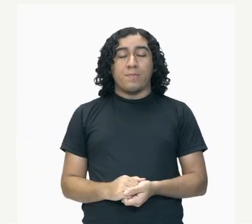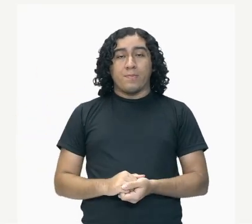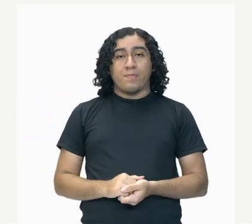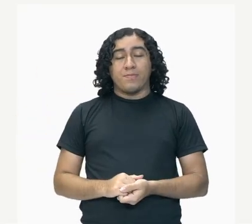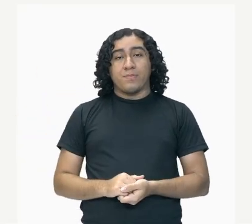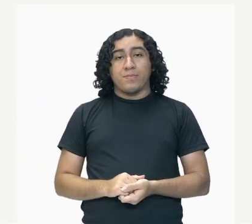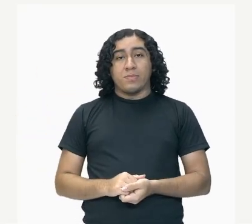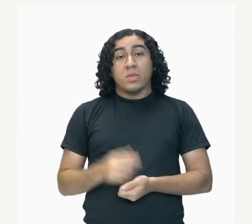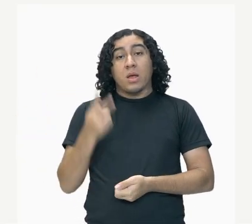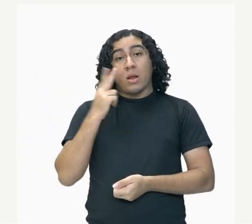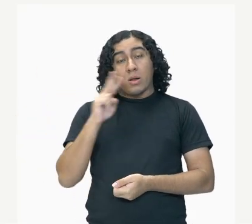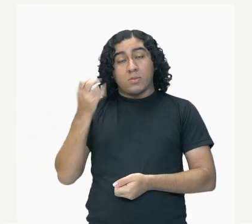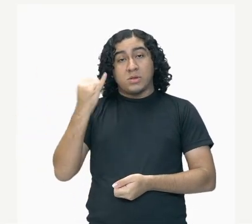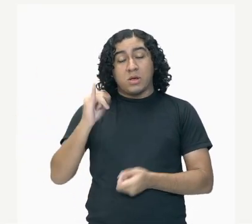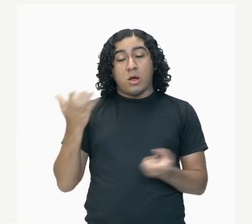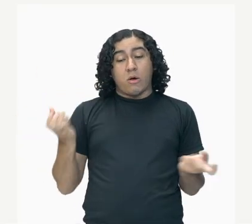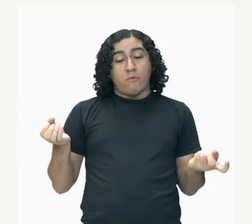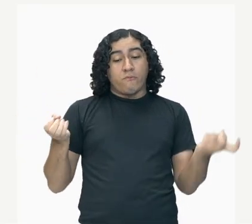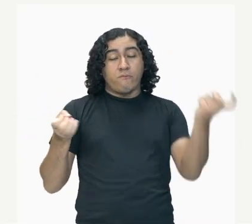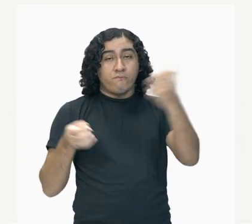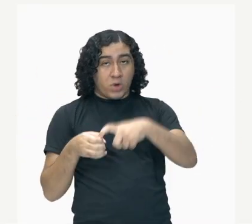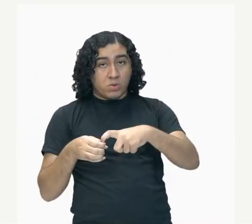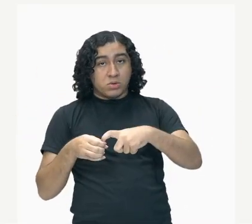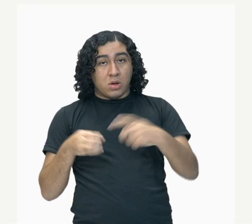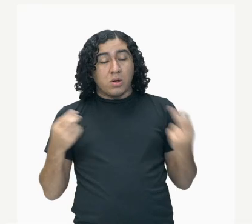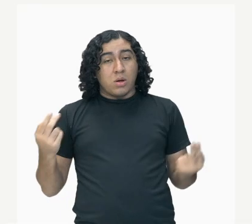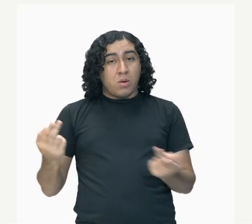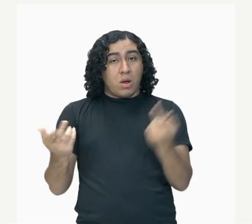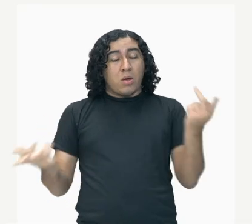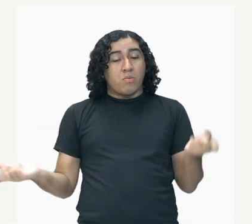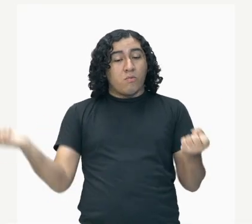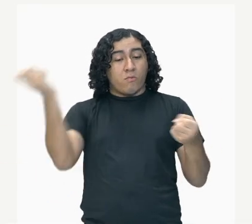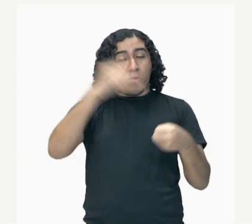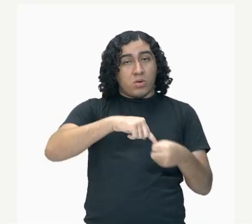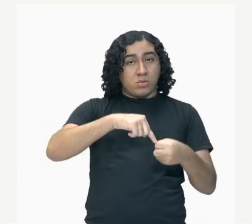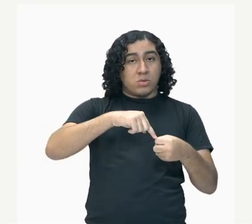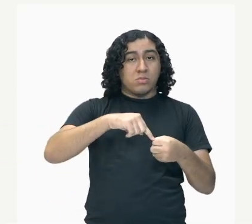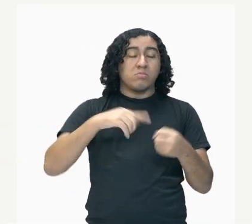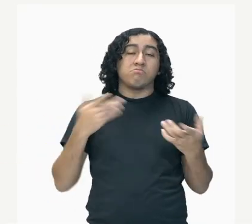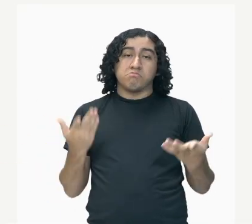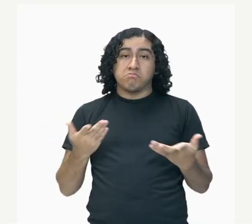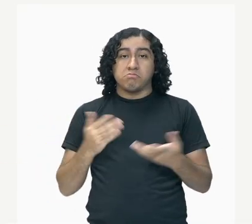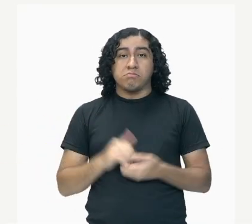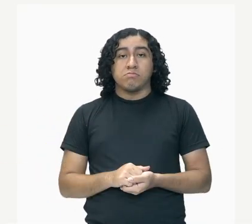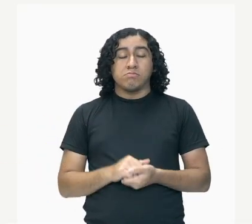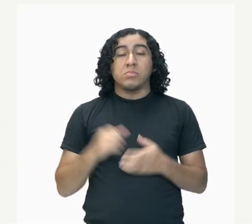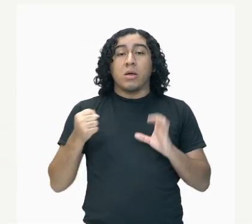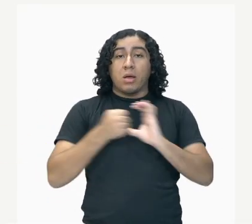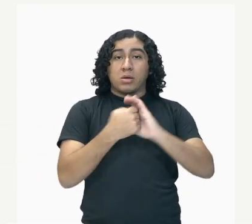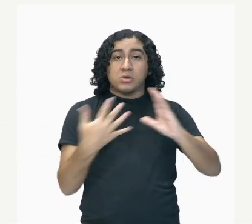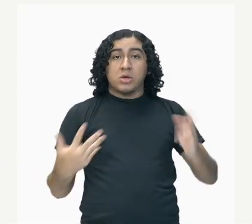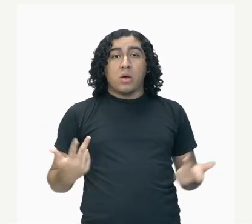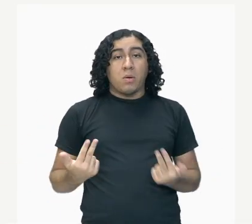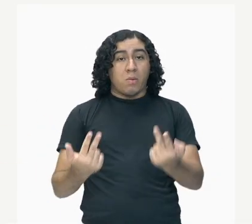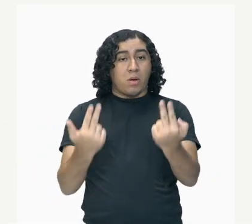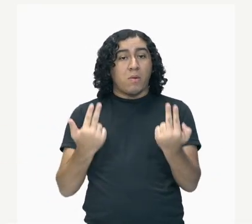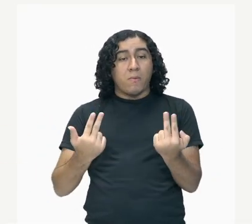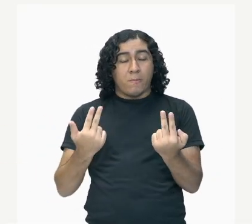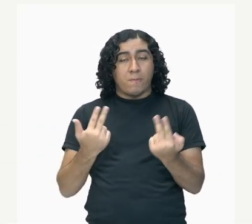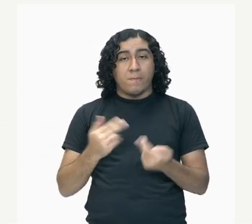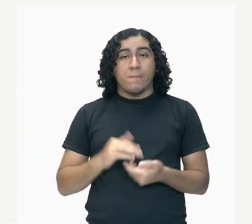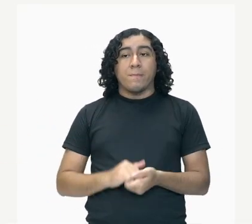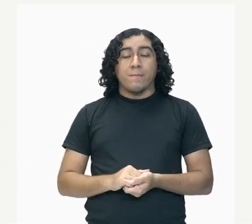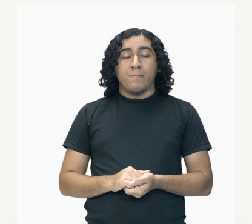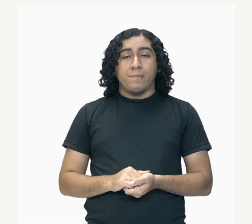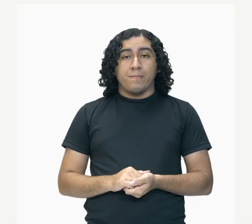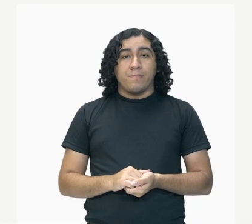tenho a reflexão a onda volta pro mesmo meio de propagação né com as mesmas características que